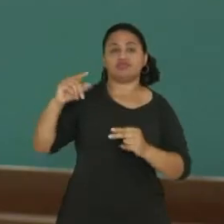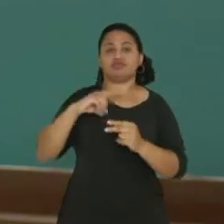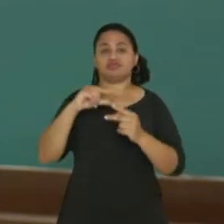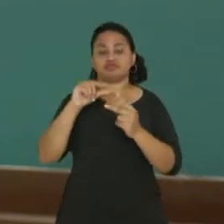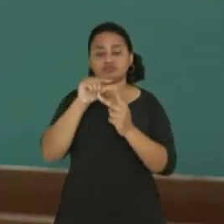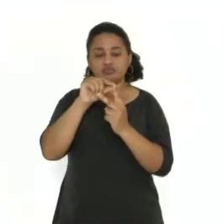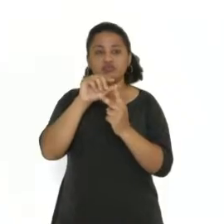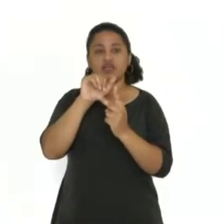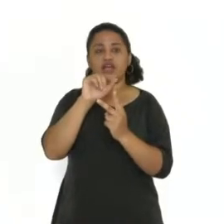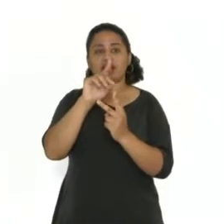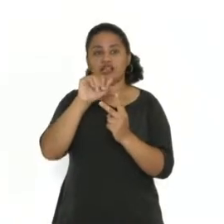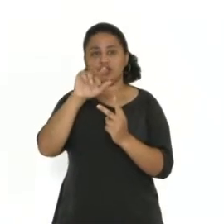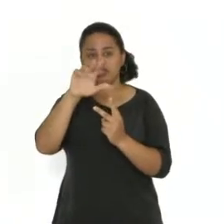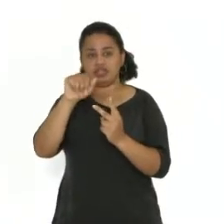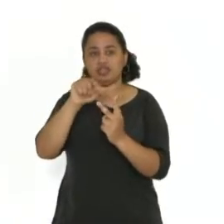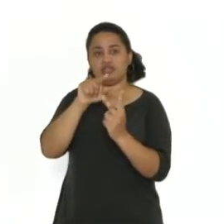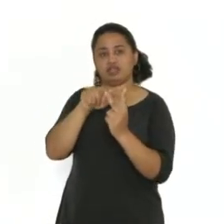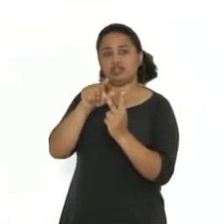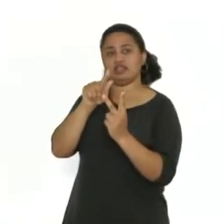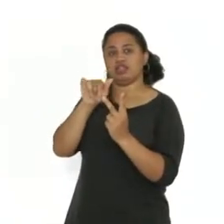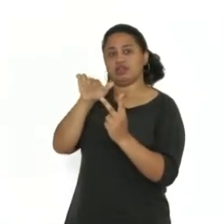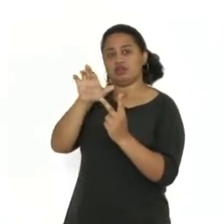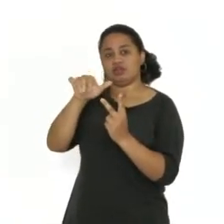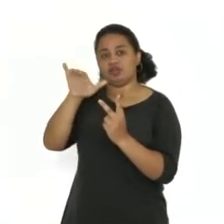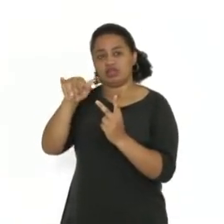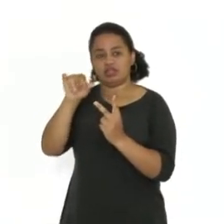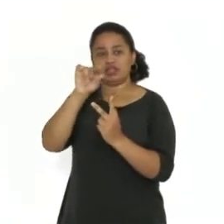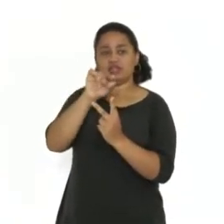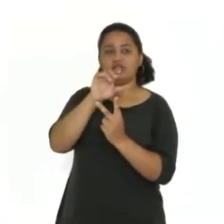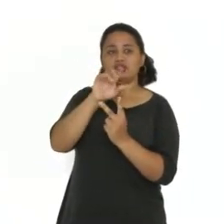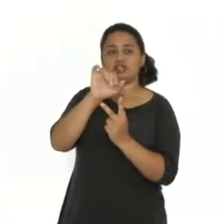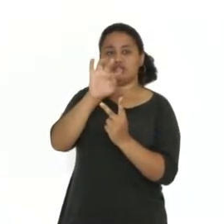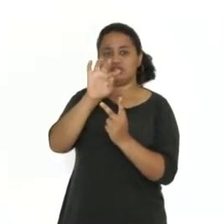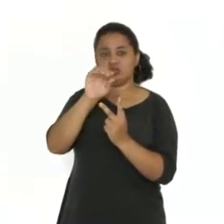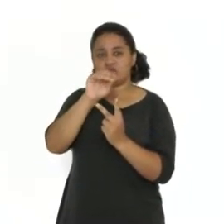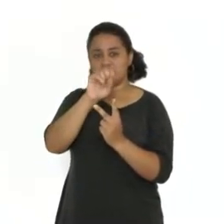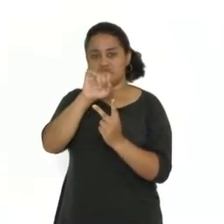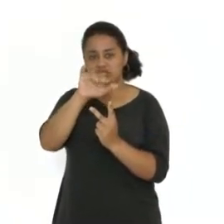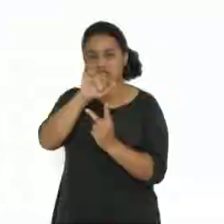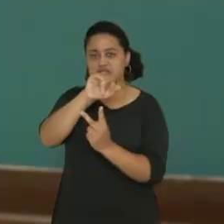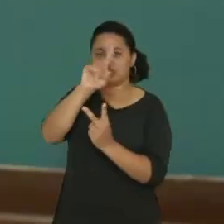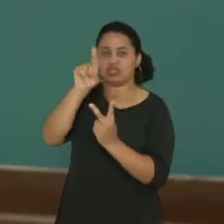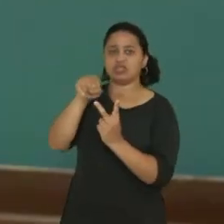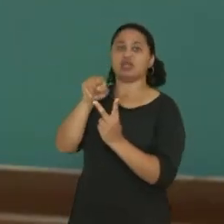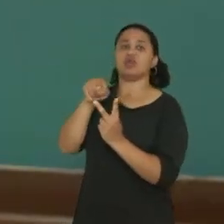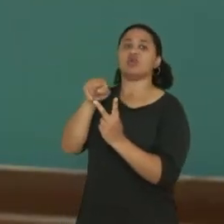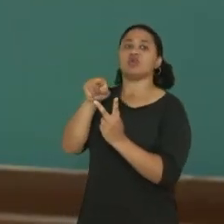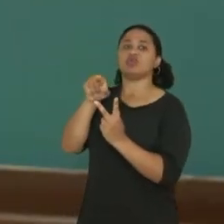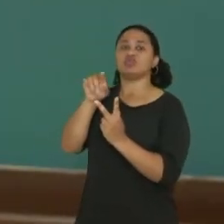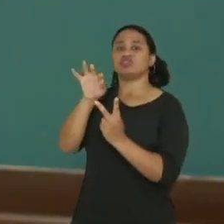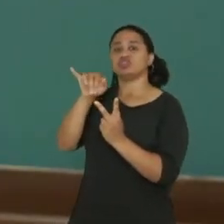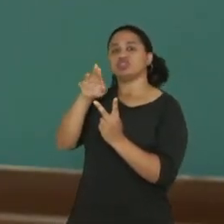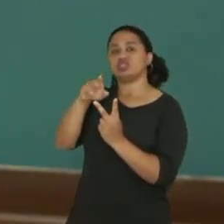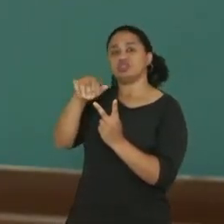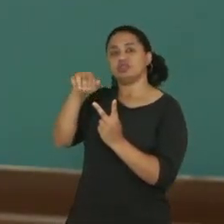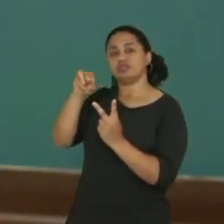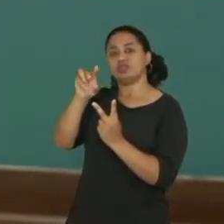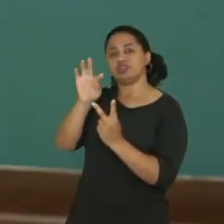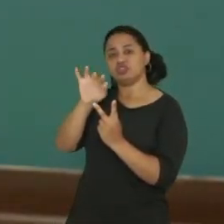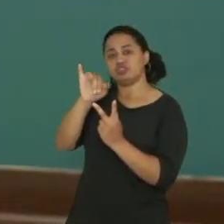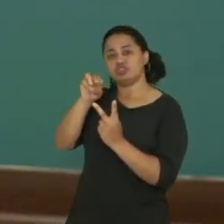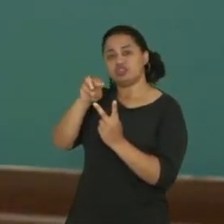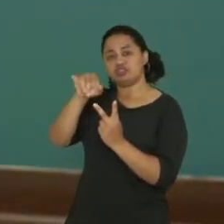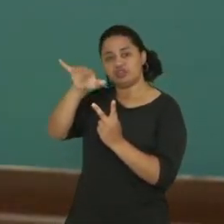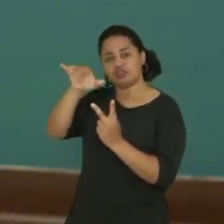a guanina, a citosina e a timina. Então são essas pontes aqui, ó. Aí o